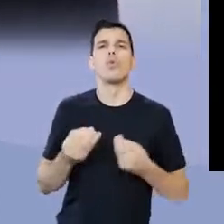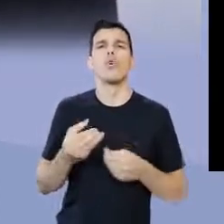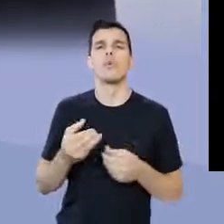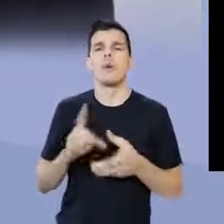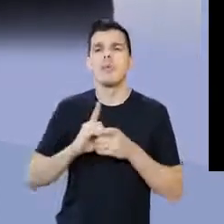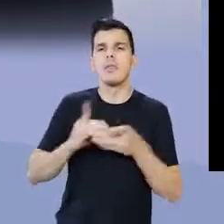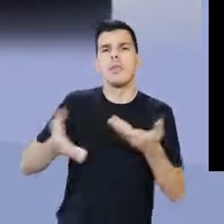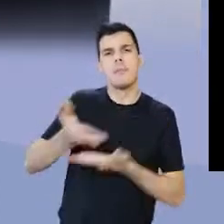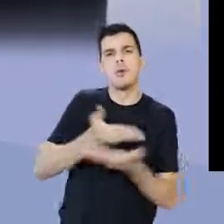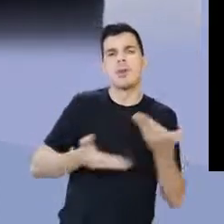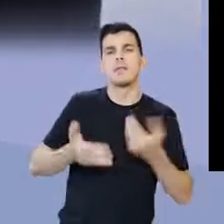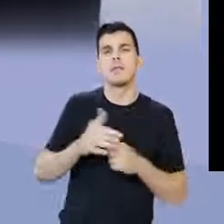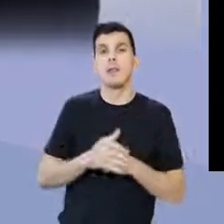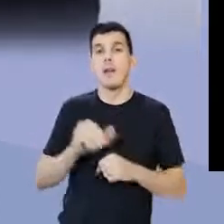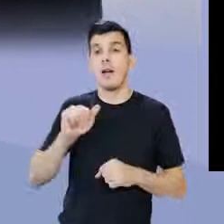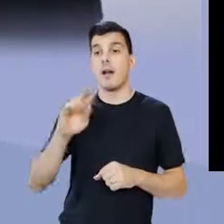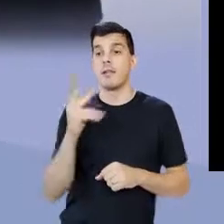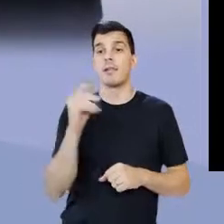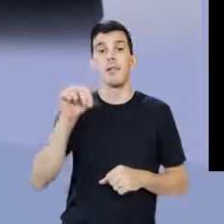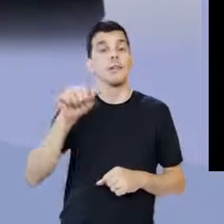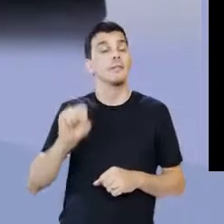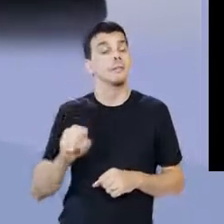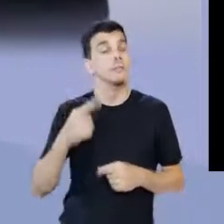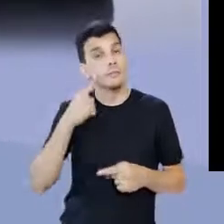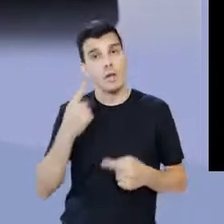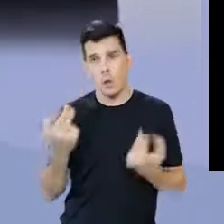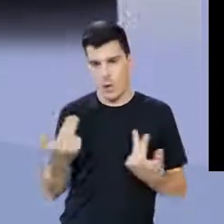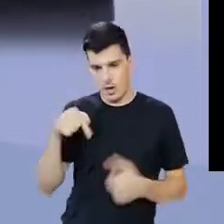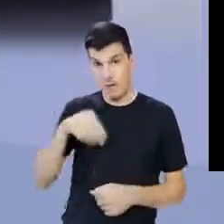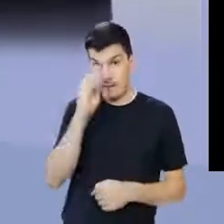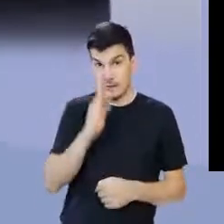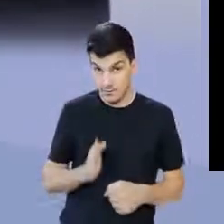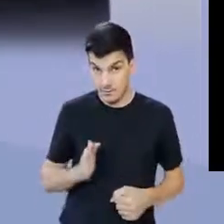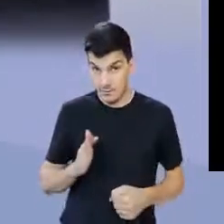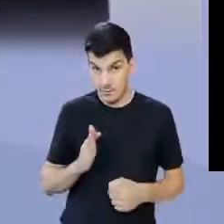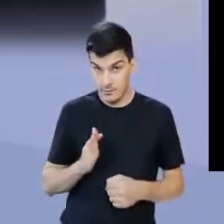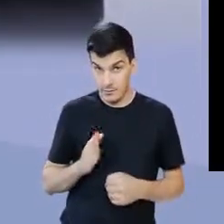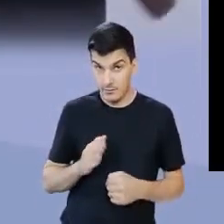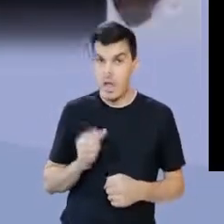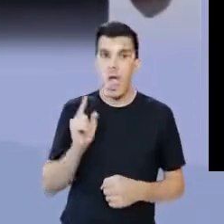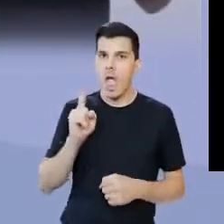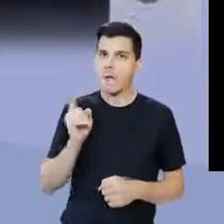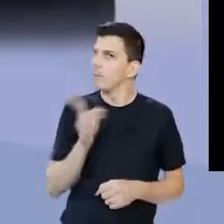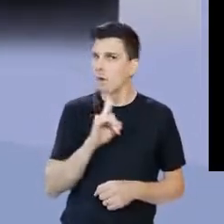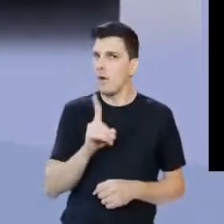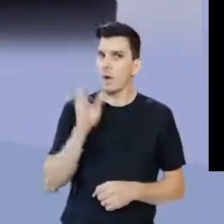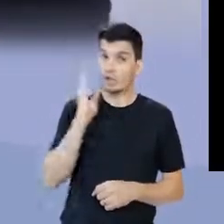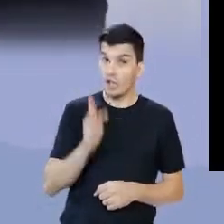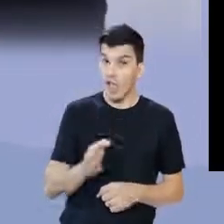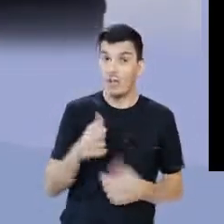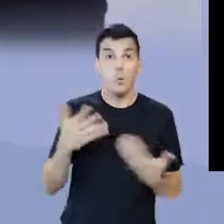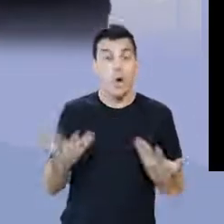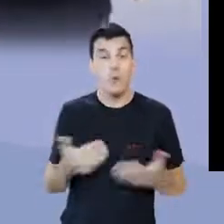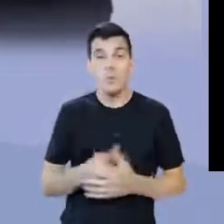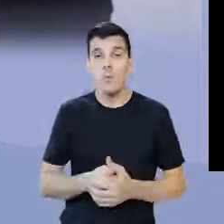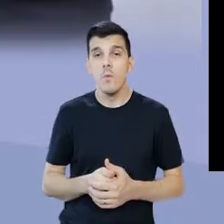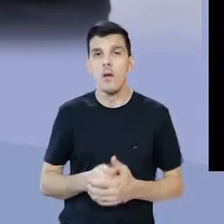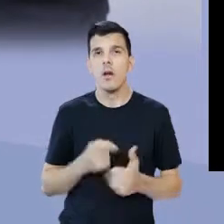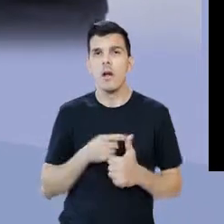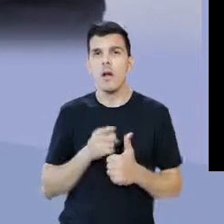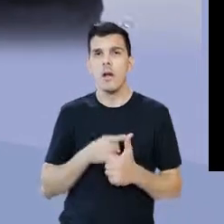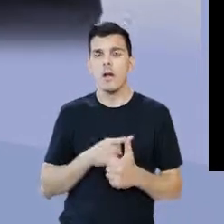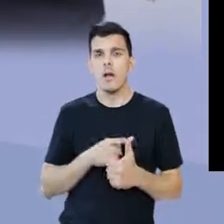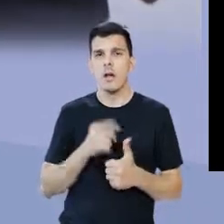prática democrática em Atenas? É igual ao do Brasil, semidireta? Era direta? Era indireta? Vamos ver as opções.